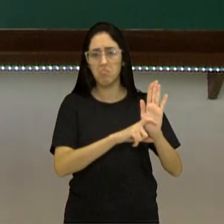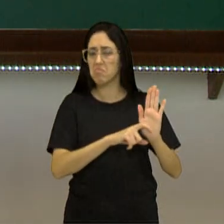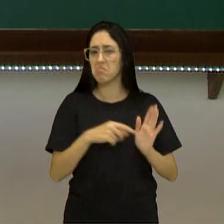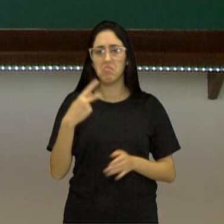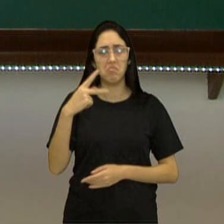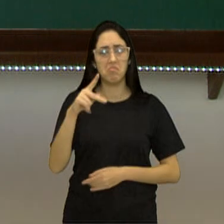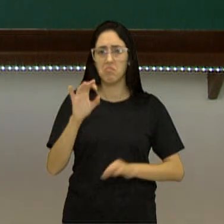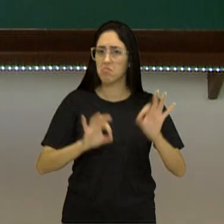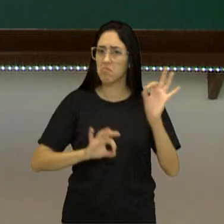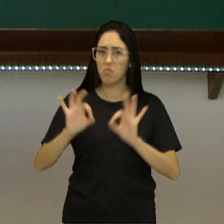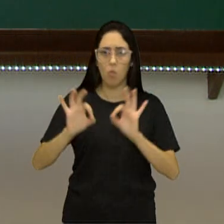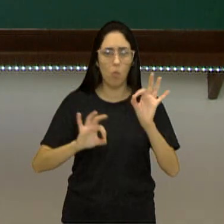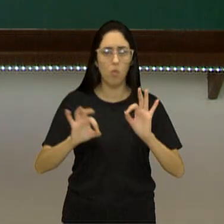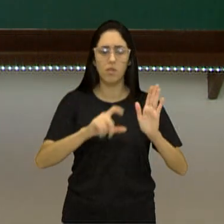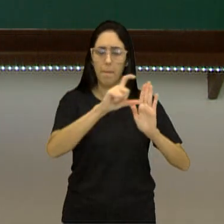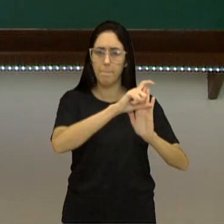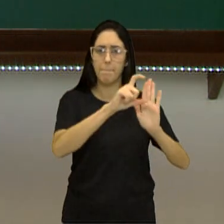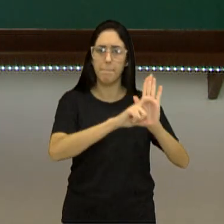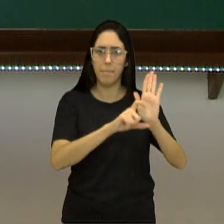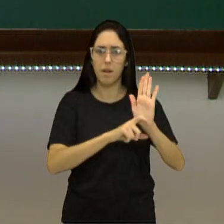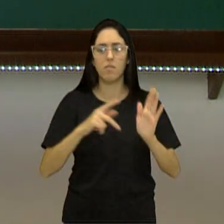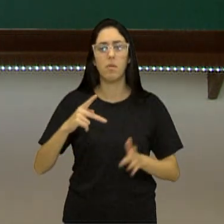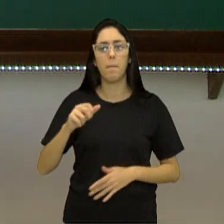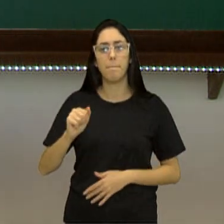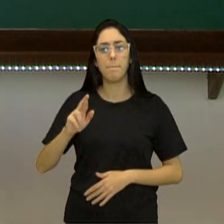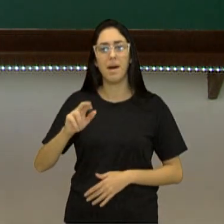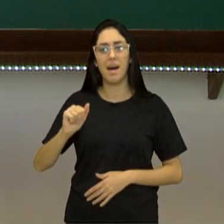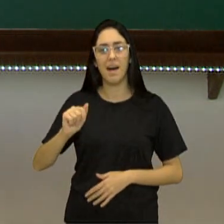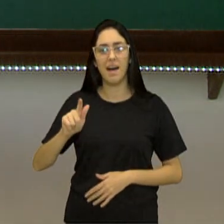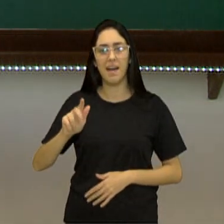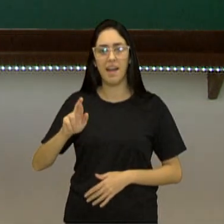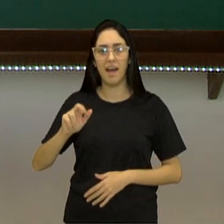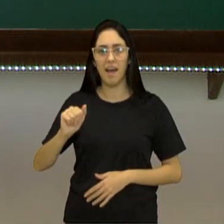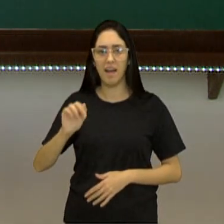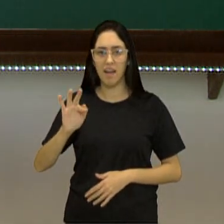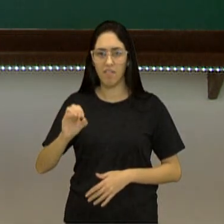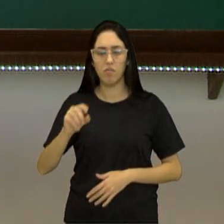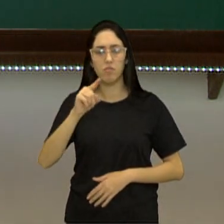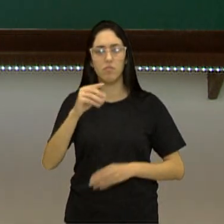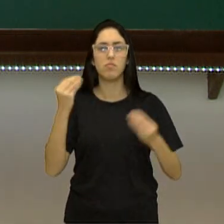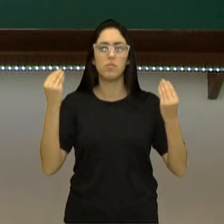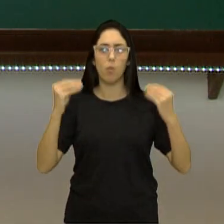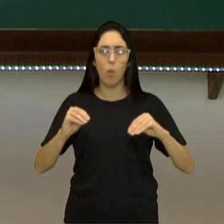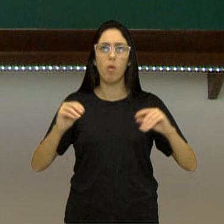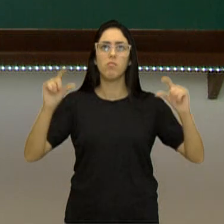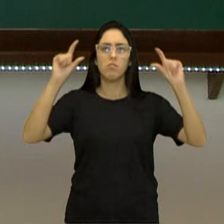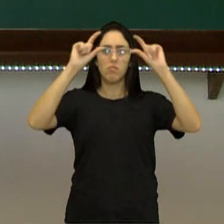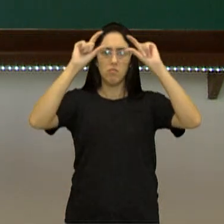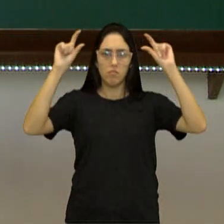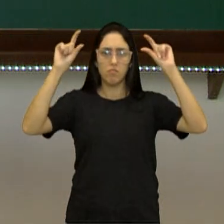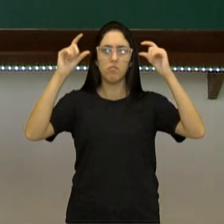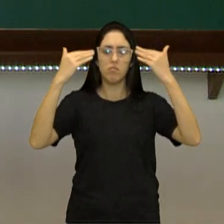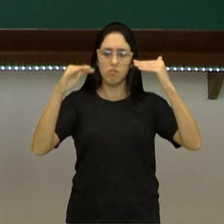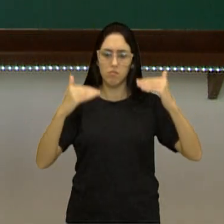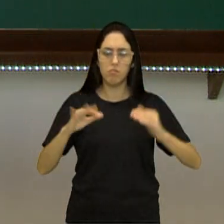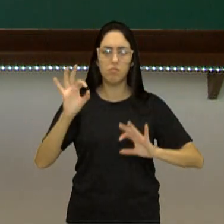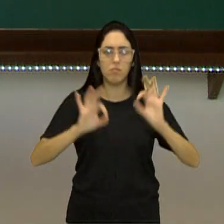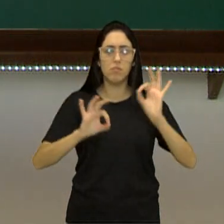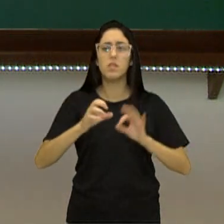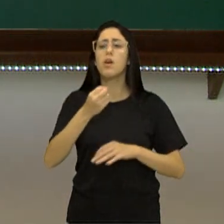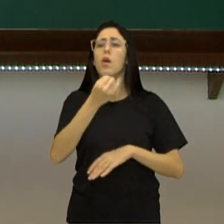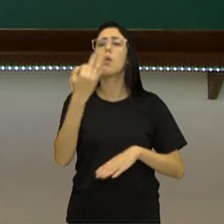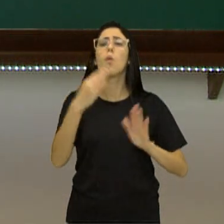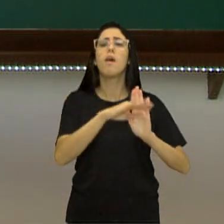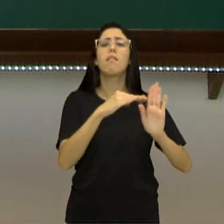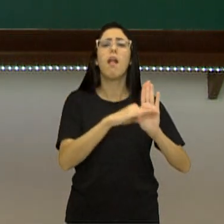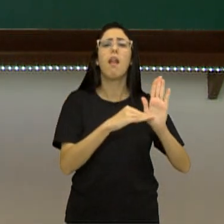organizar em parágrafos, isso que importa. Então, você vai ter a entrada e vai organizando. Qual o tamanho? Quantas